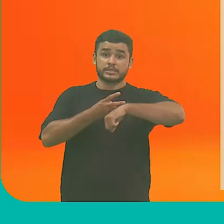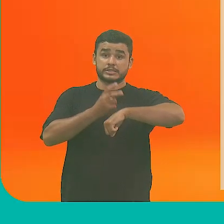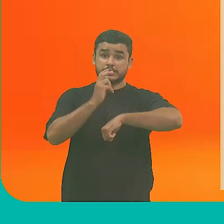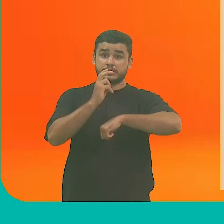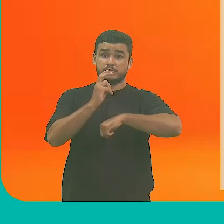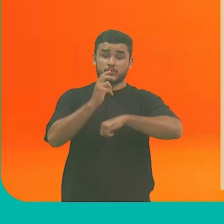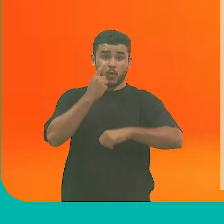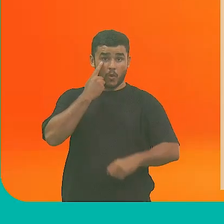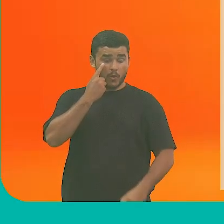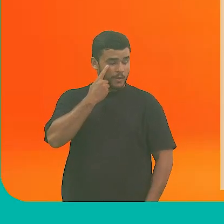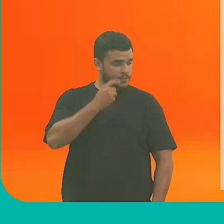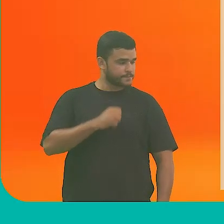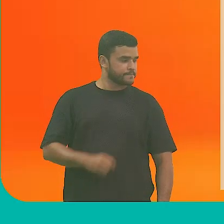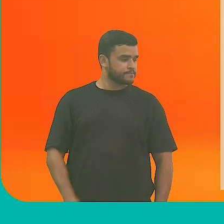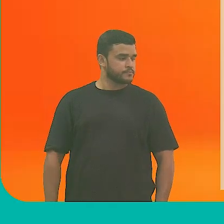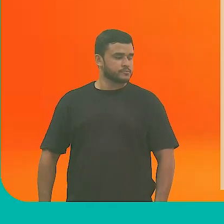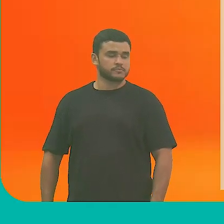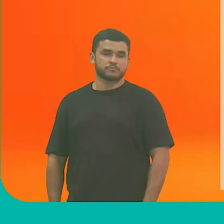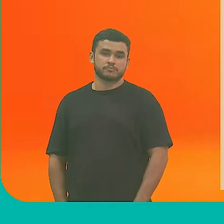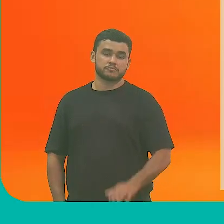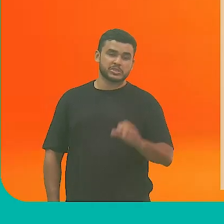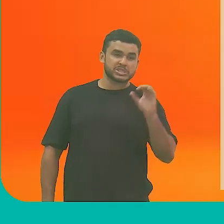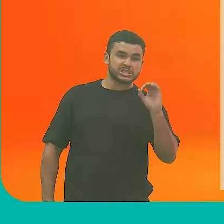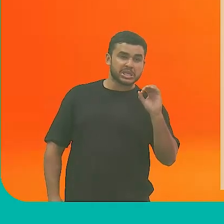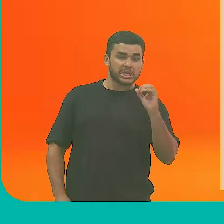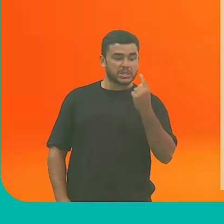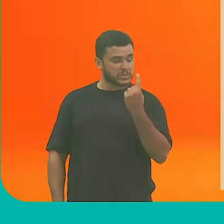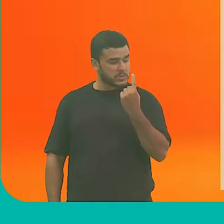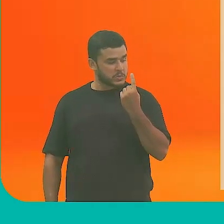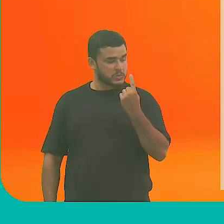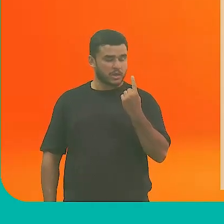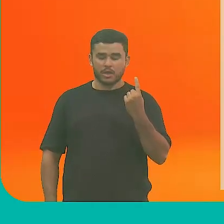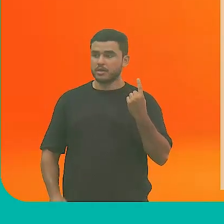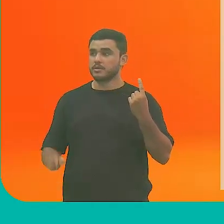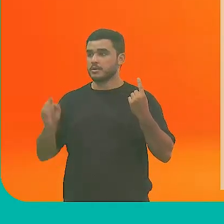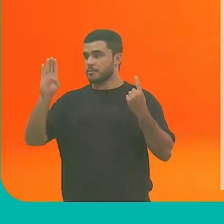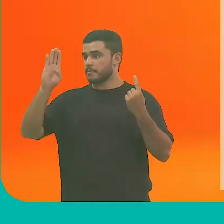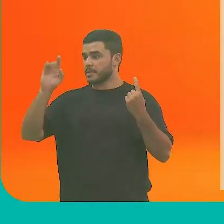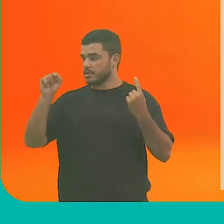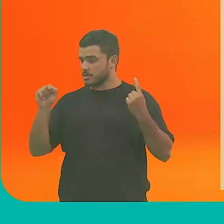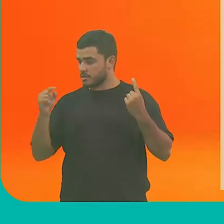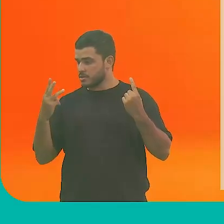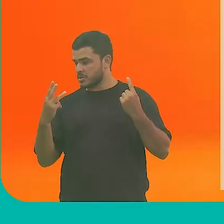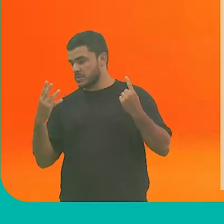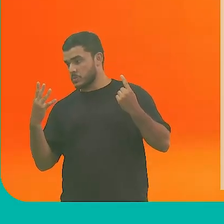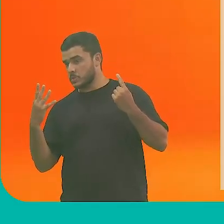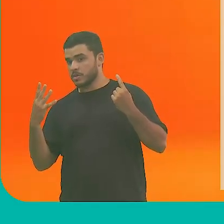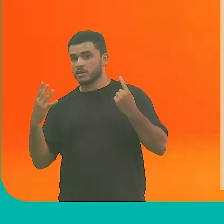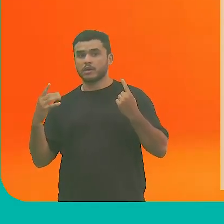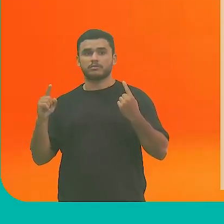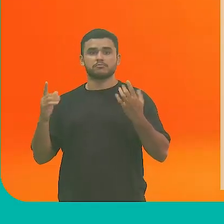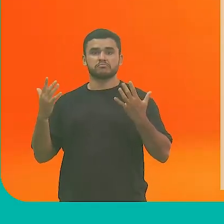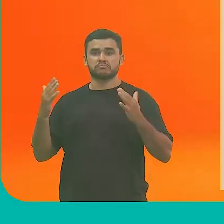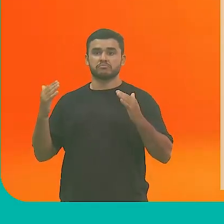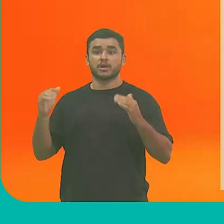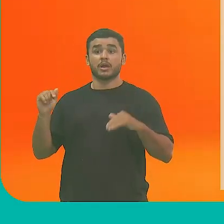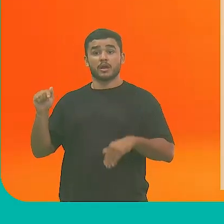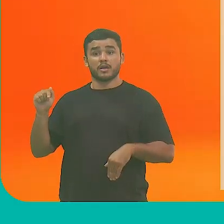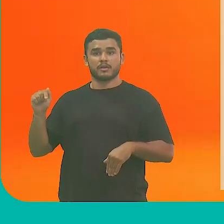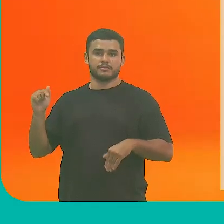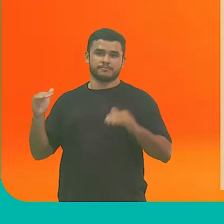vale entre 0 e 1, e a B vale entre 3 e 4. Então, nós vamos ter aí, ó,